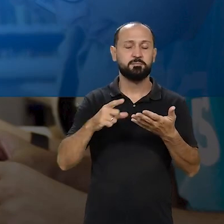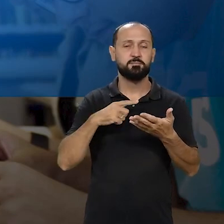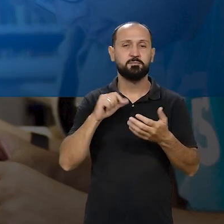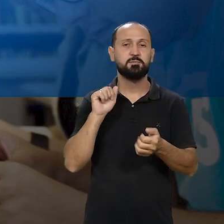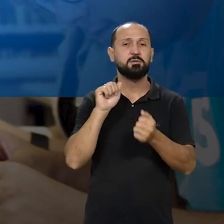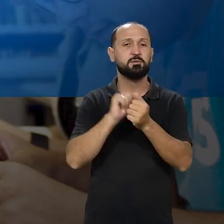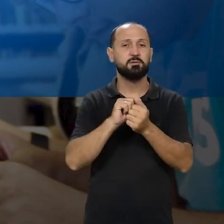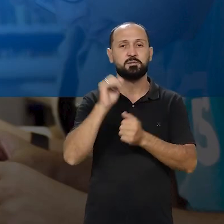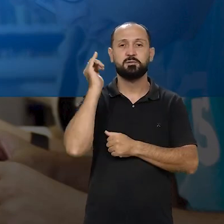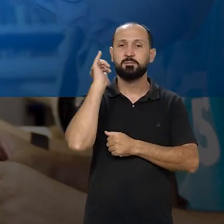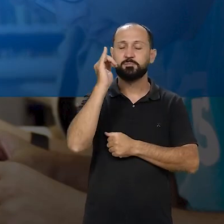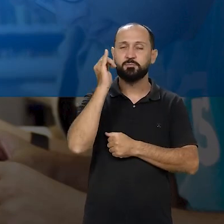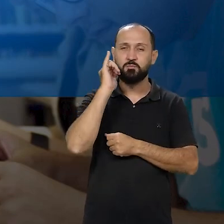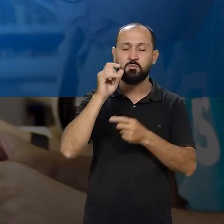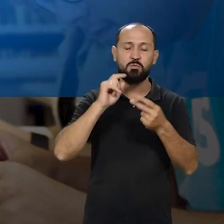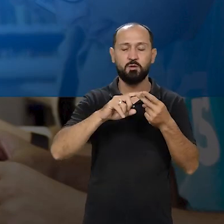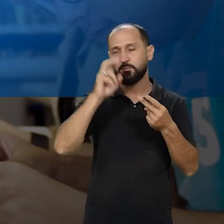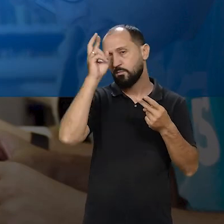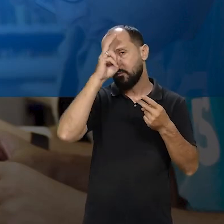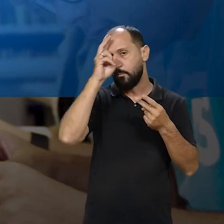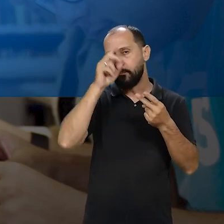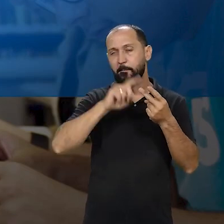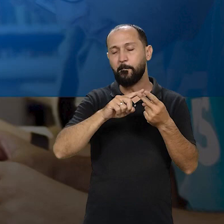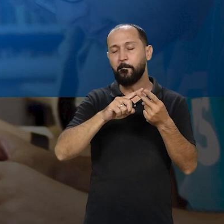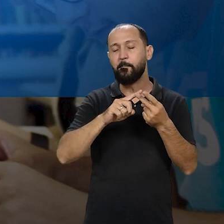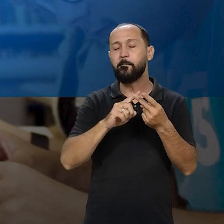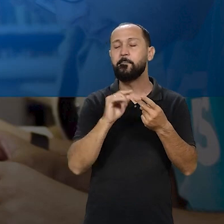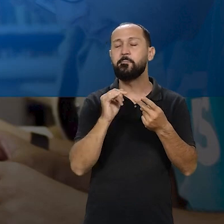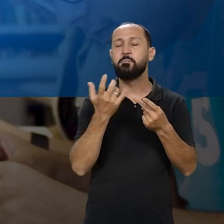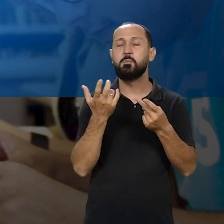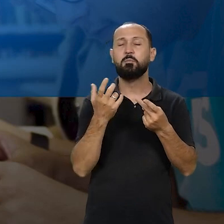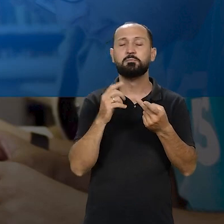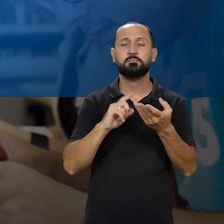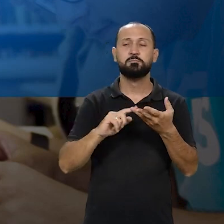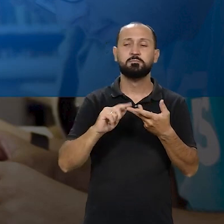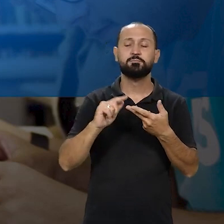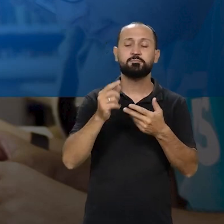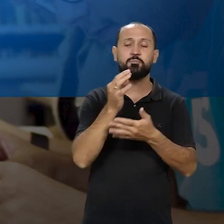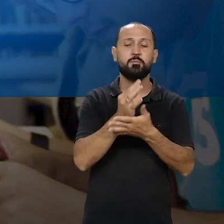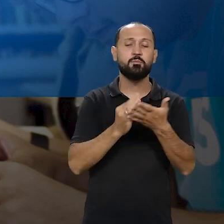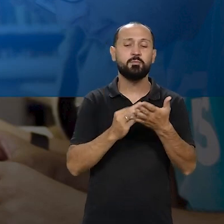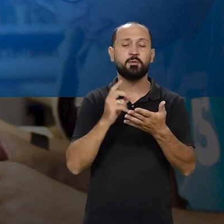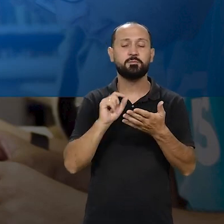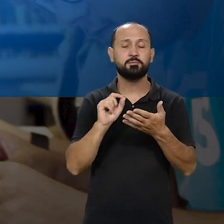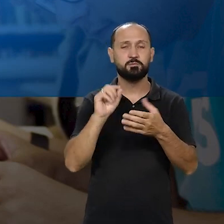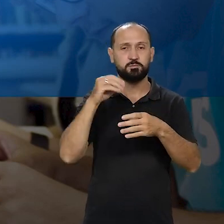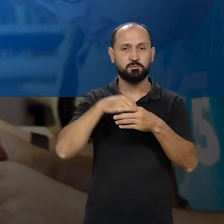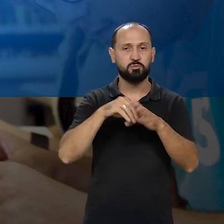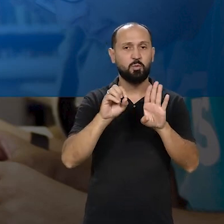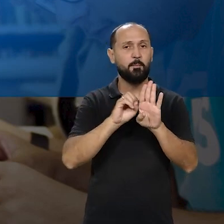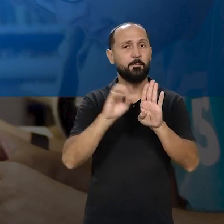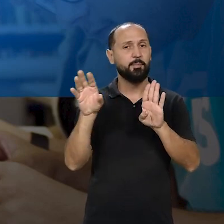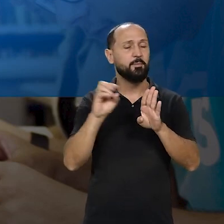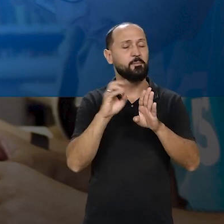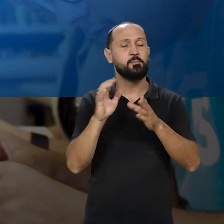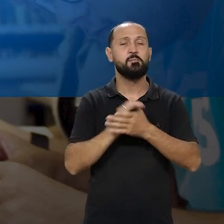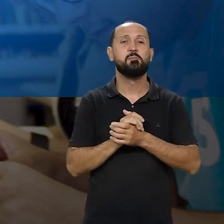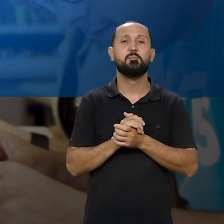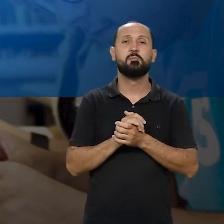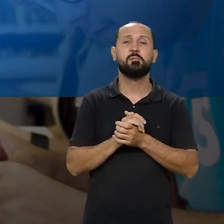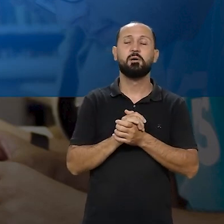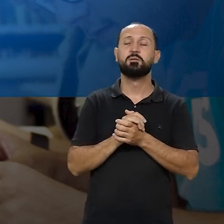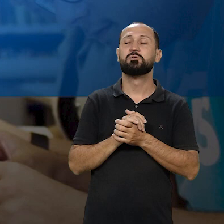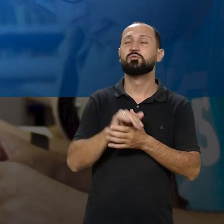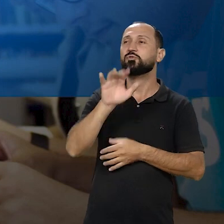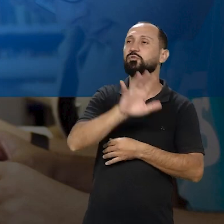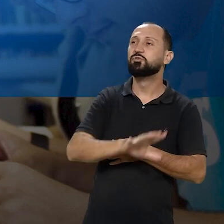coloquei contos, mini contos, crônicas, então eram os textos que eu publicava no blog, né? E aí ele é um